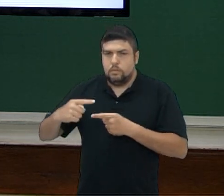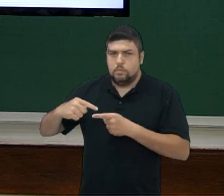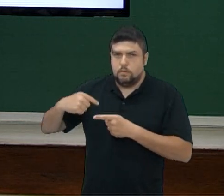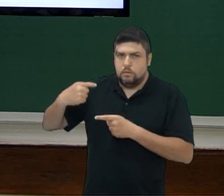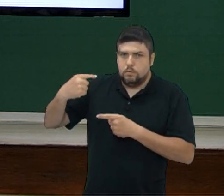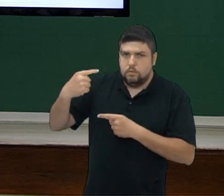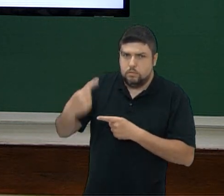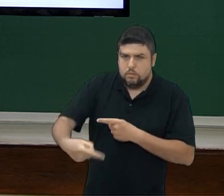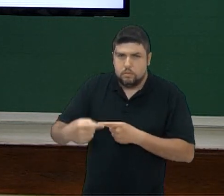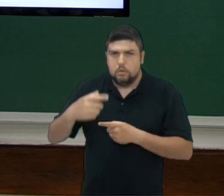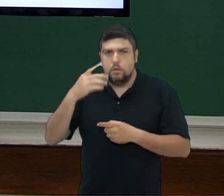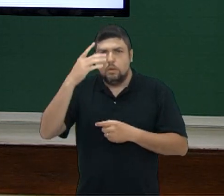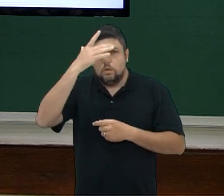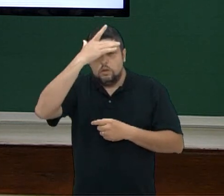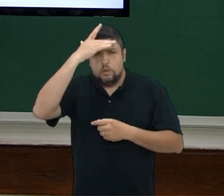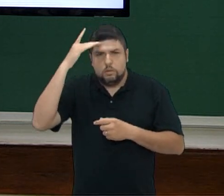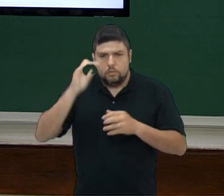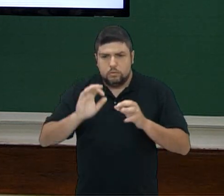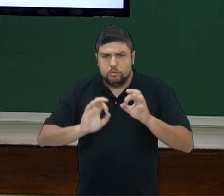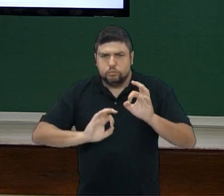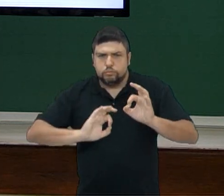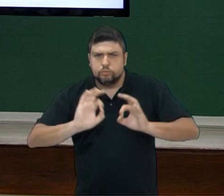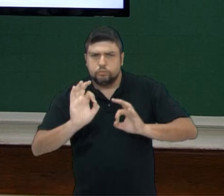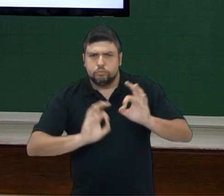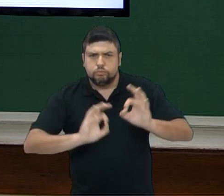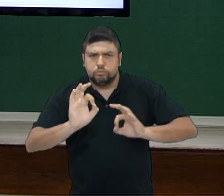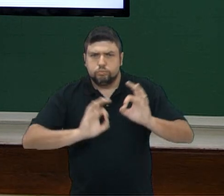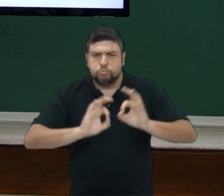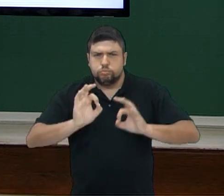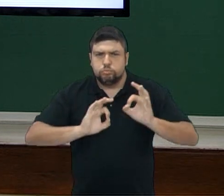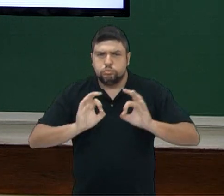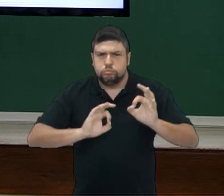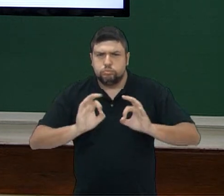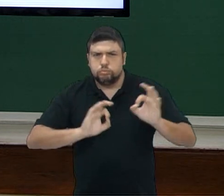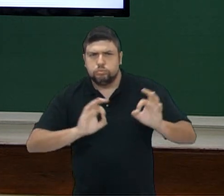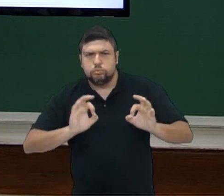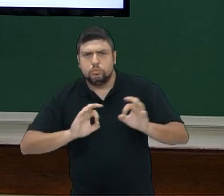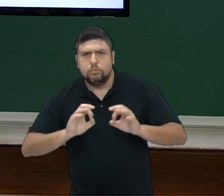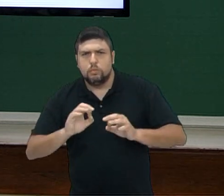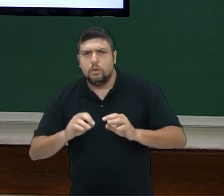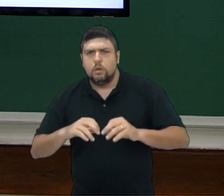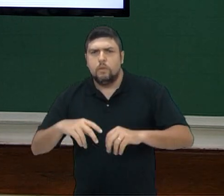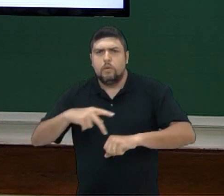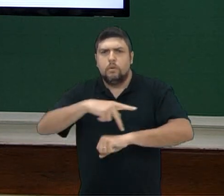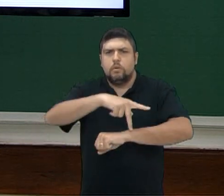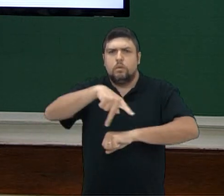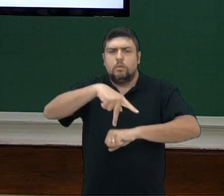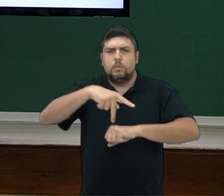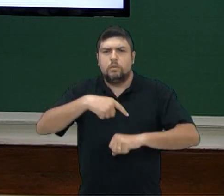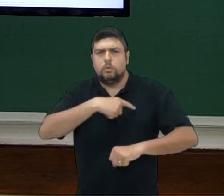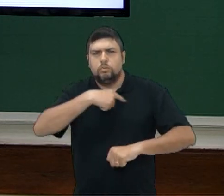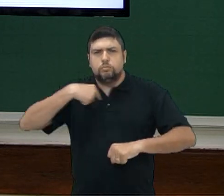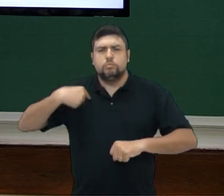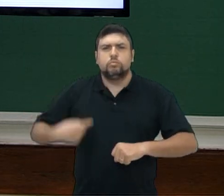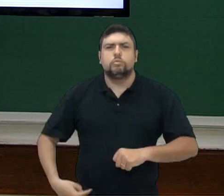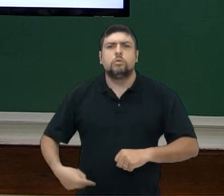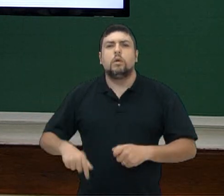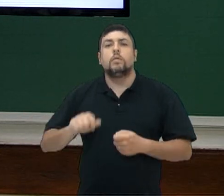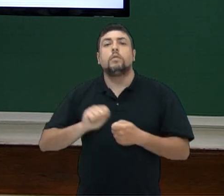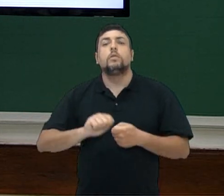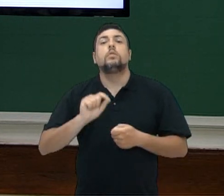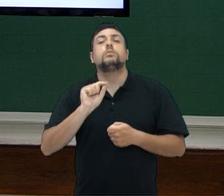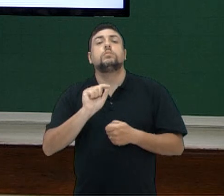e organizando todo o sistema para ter a China como um país, simplesmente fez a primeira grande queima de livro